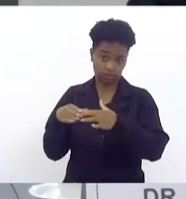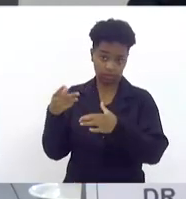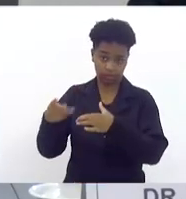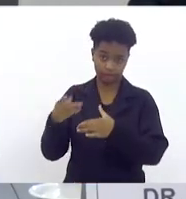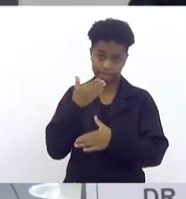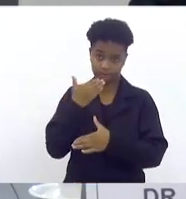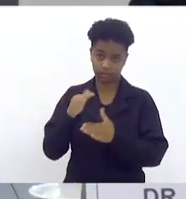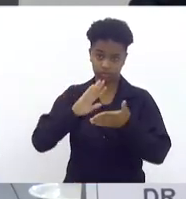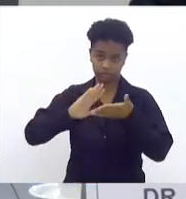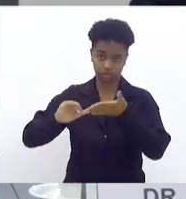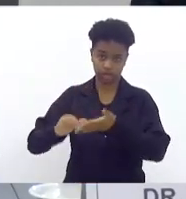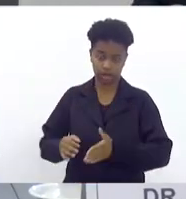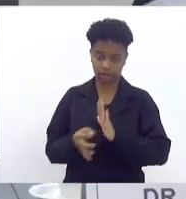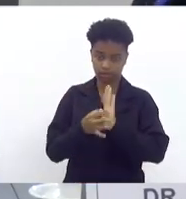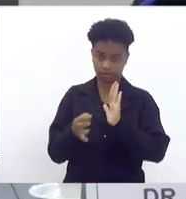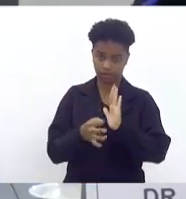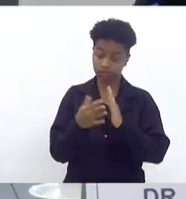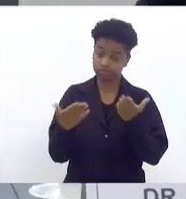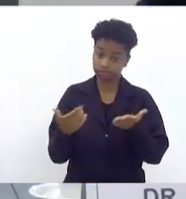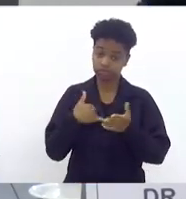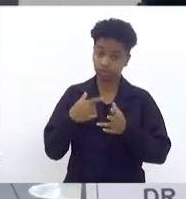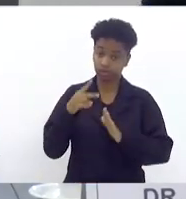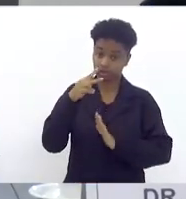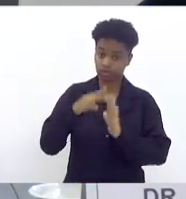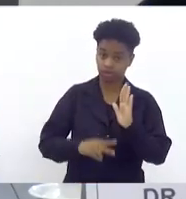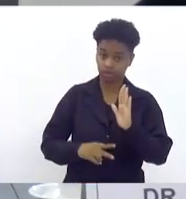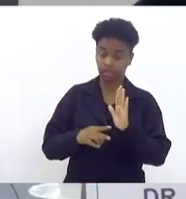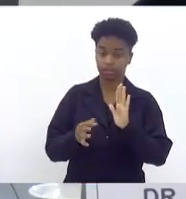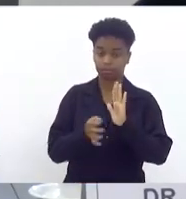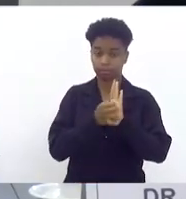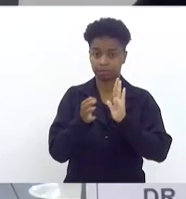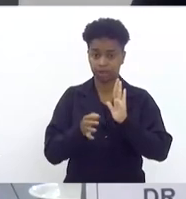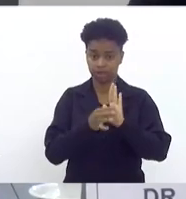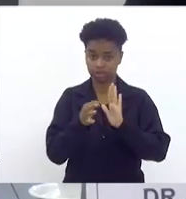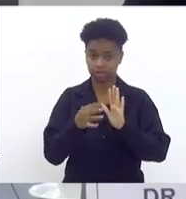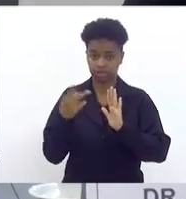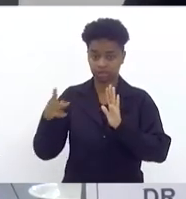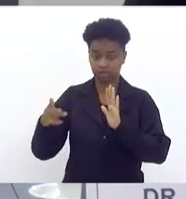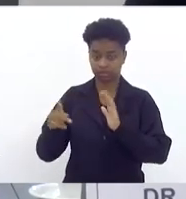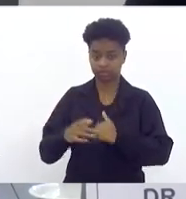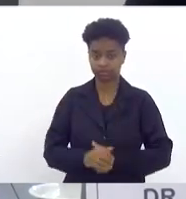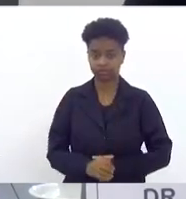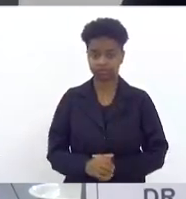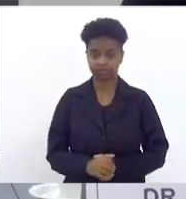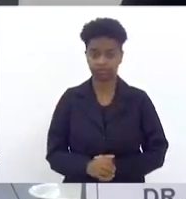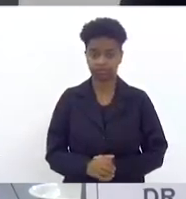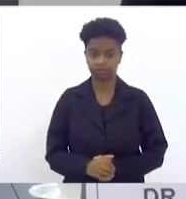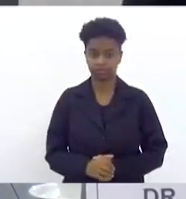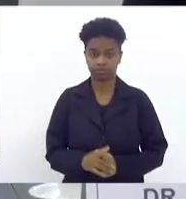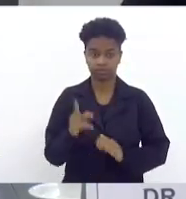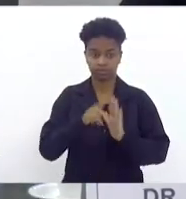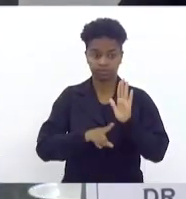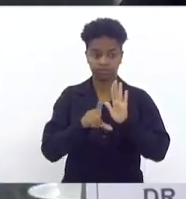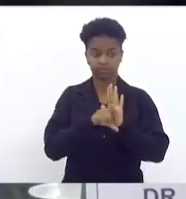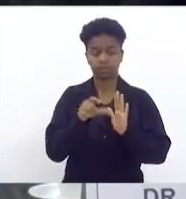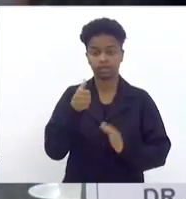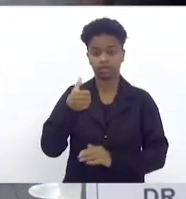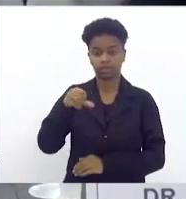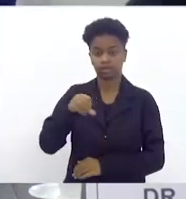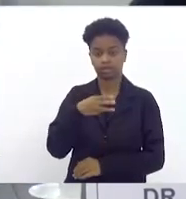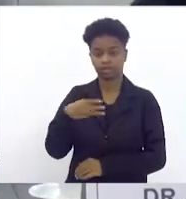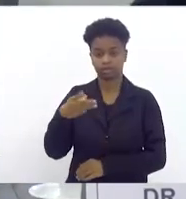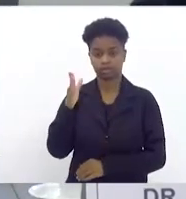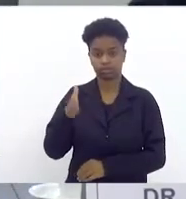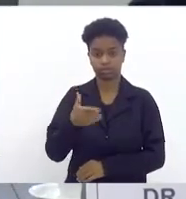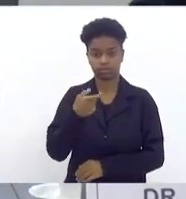para retirada dos pareceres, então vou fazer a leitura dos pareceres do deputado Vinícius Cozzolino. PL 1933 de 20,